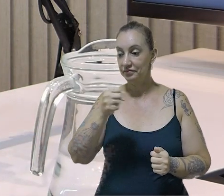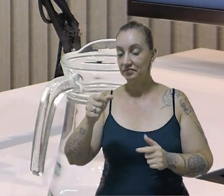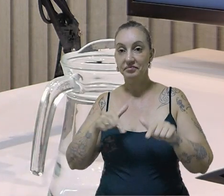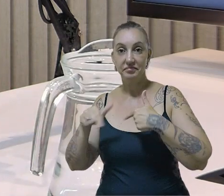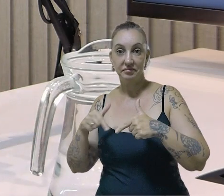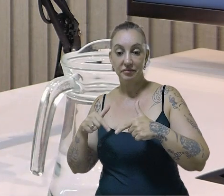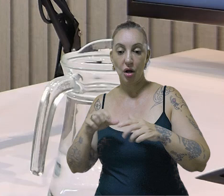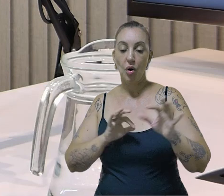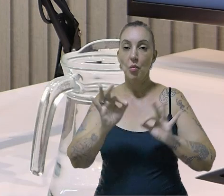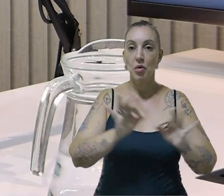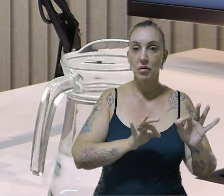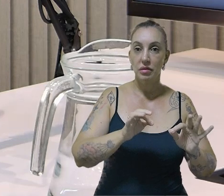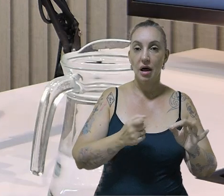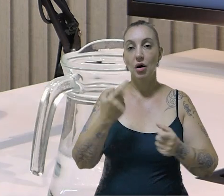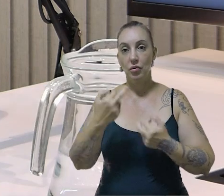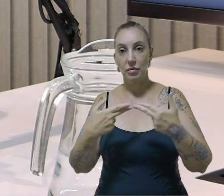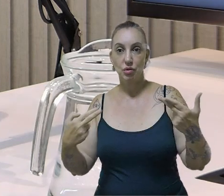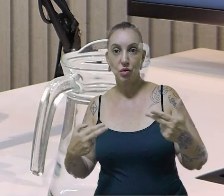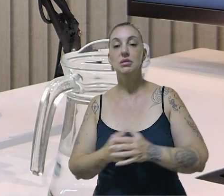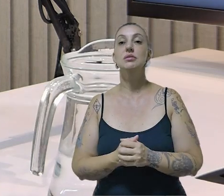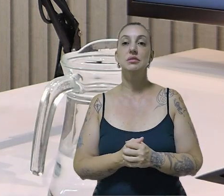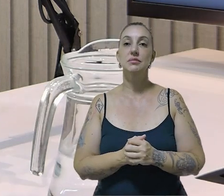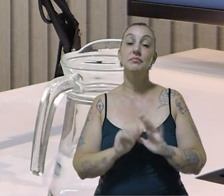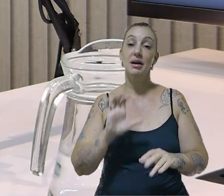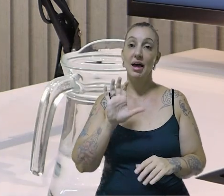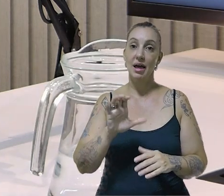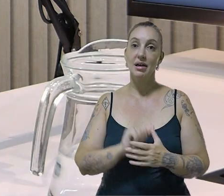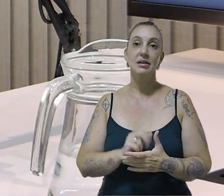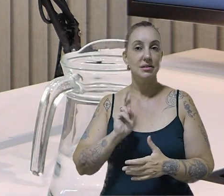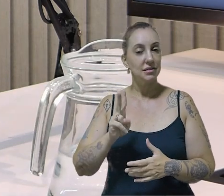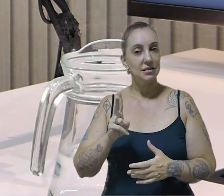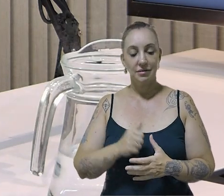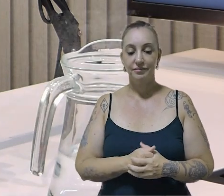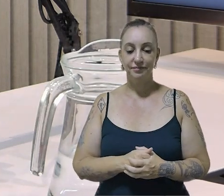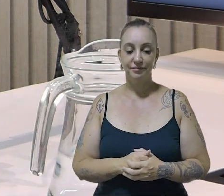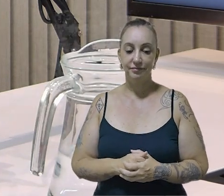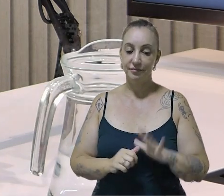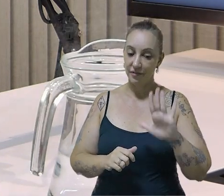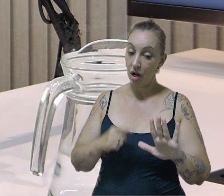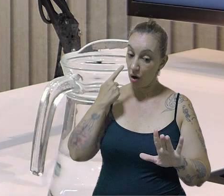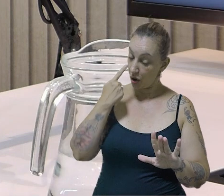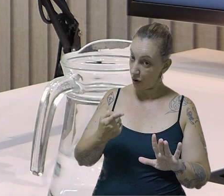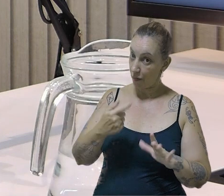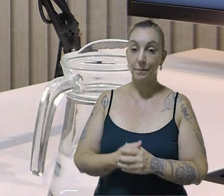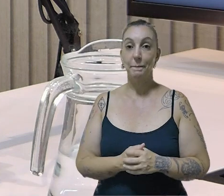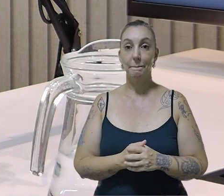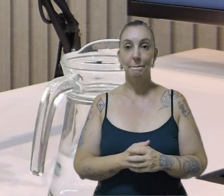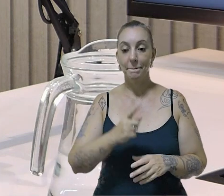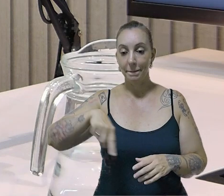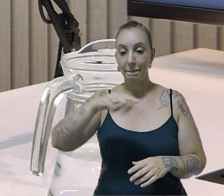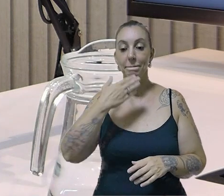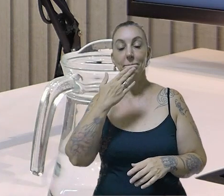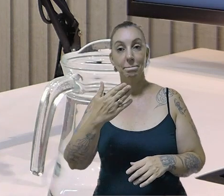operar ou para montar algumas peças mas é isso assim Eu sempre sou eu sempre falo ó gente eu vocês